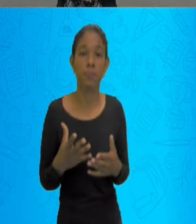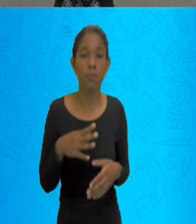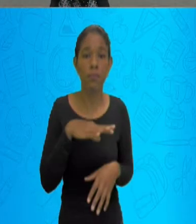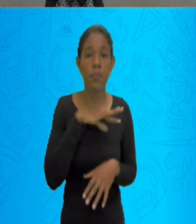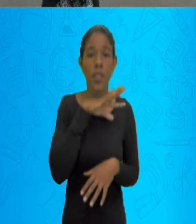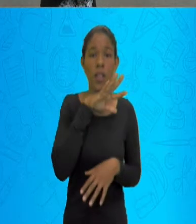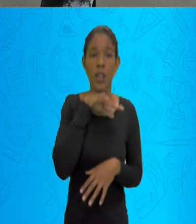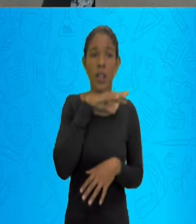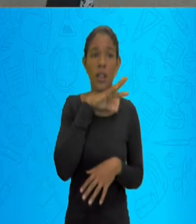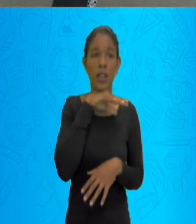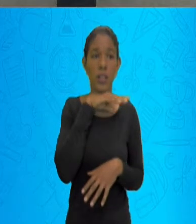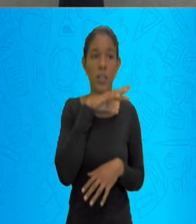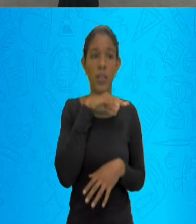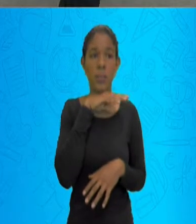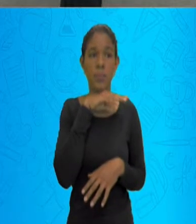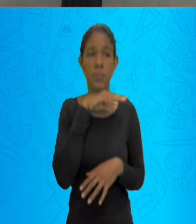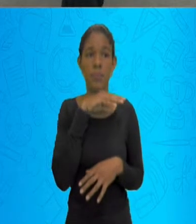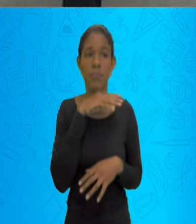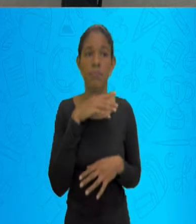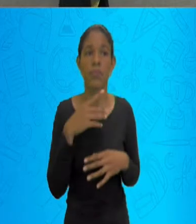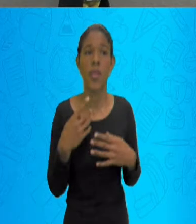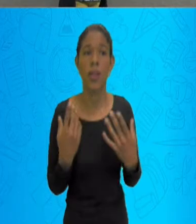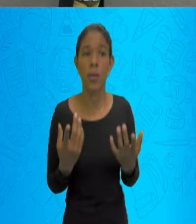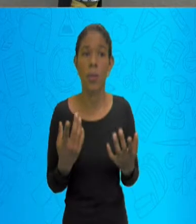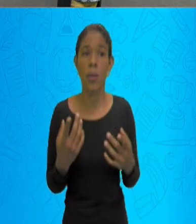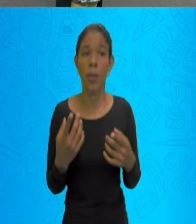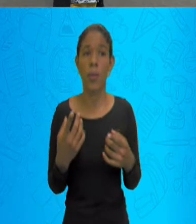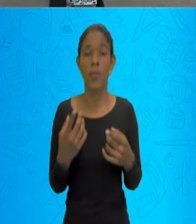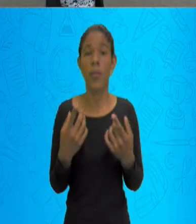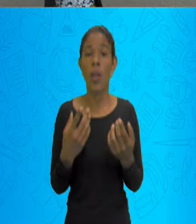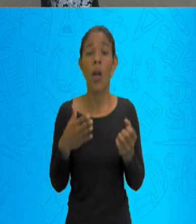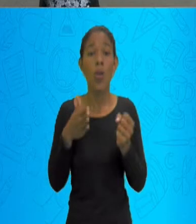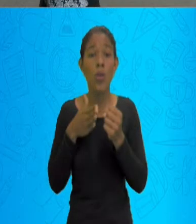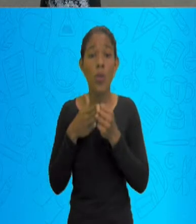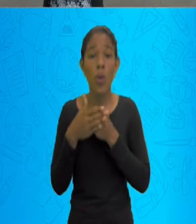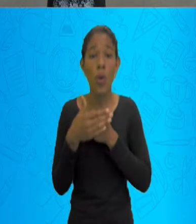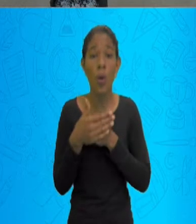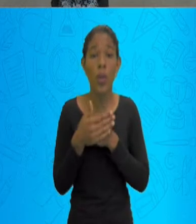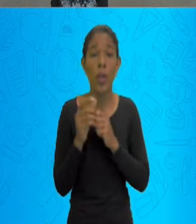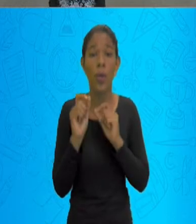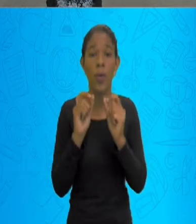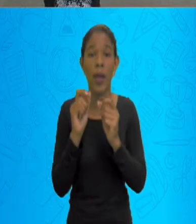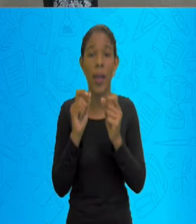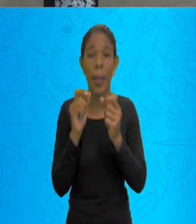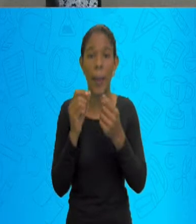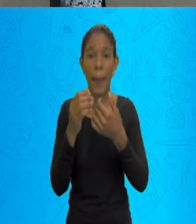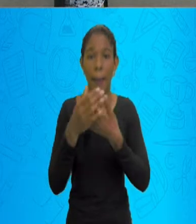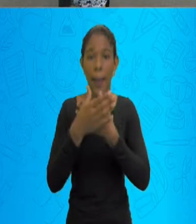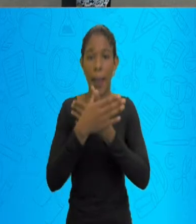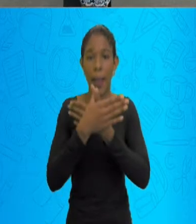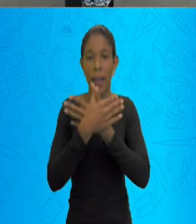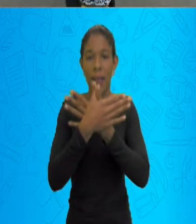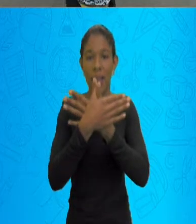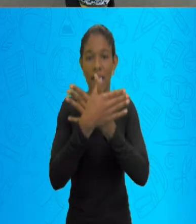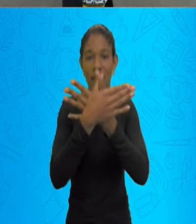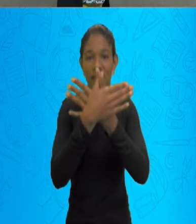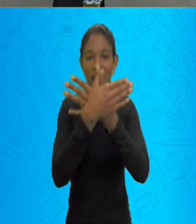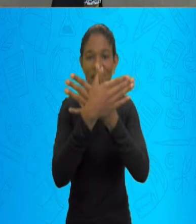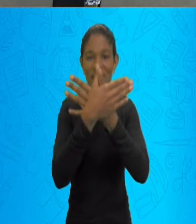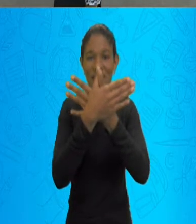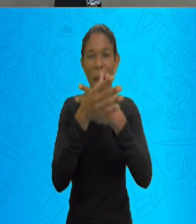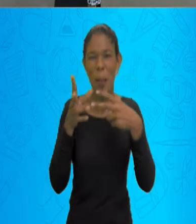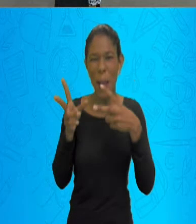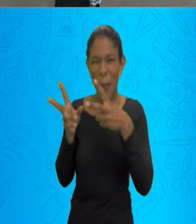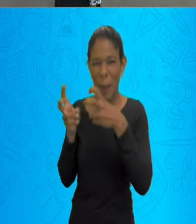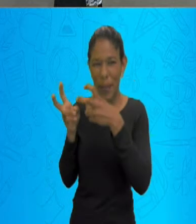de mimetismo para essa borboleta. Quando um outro bicho olha para essa borboleta e